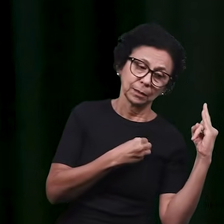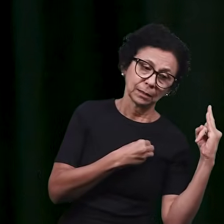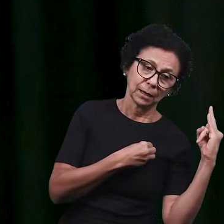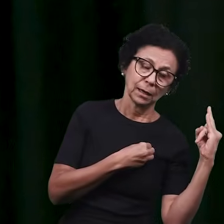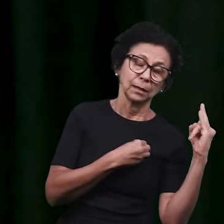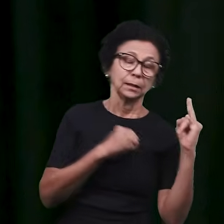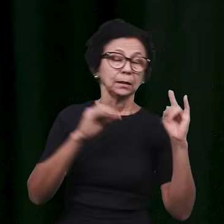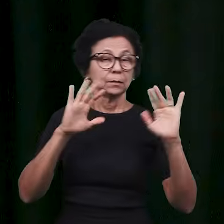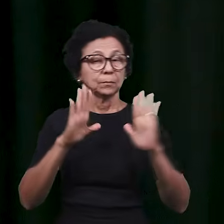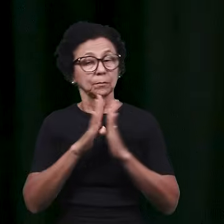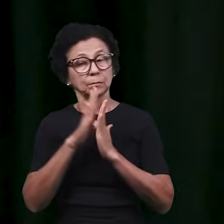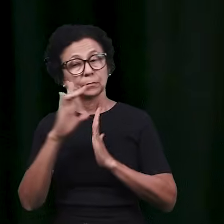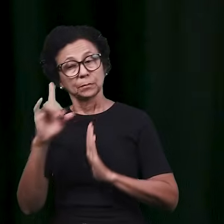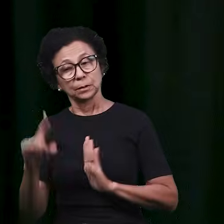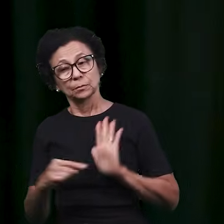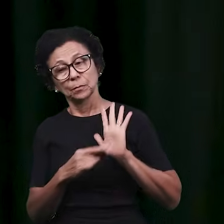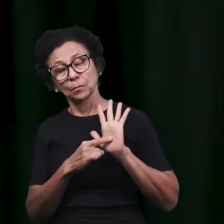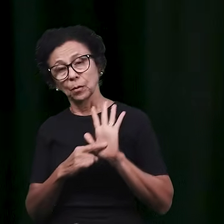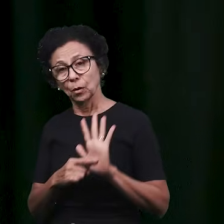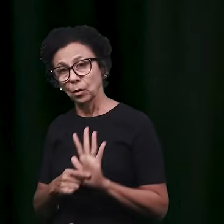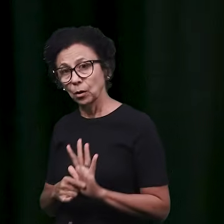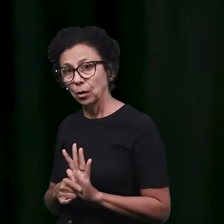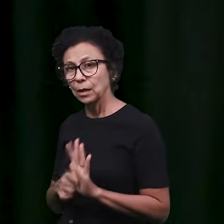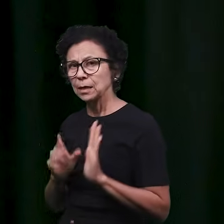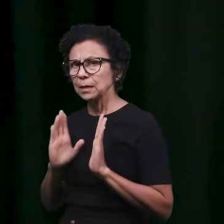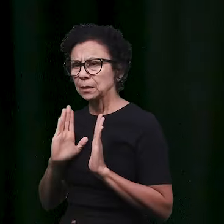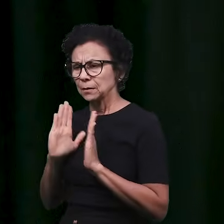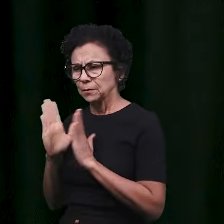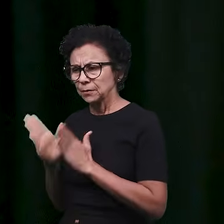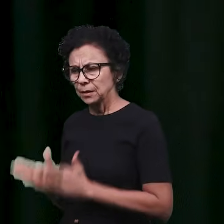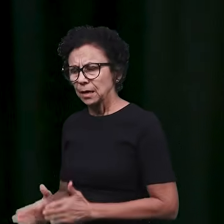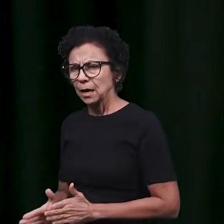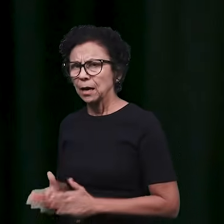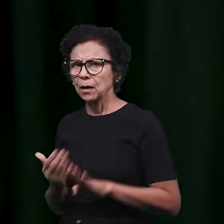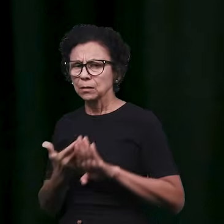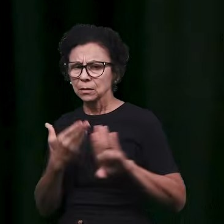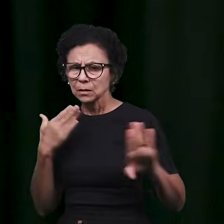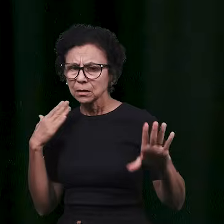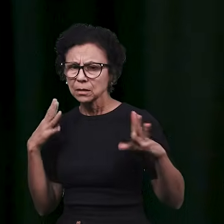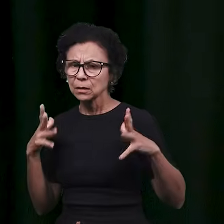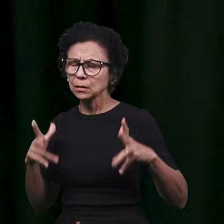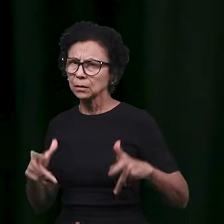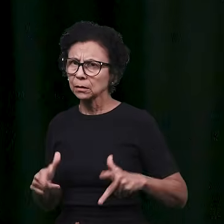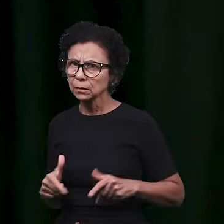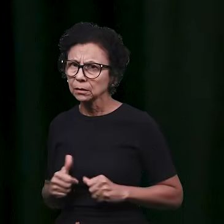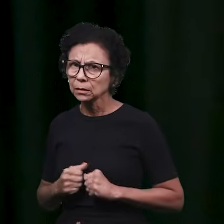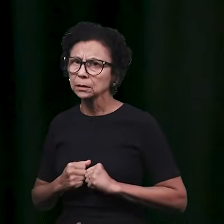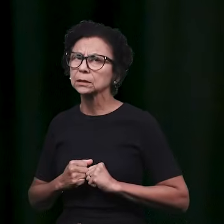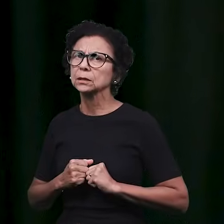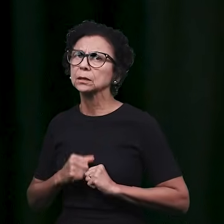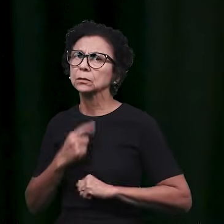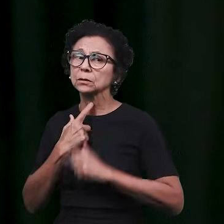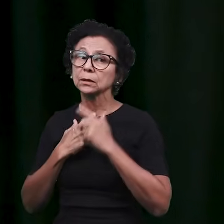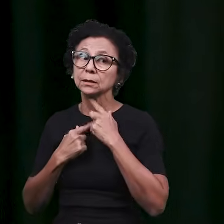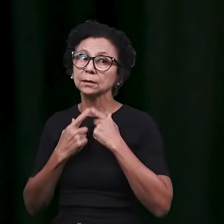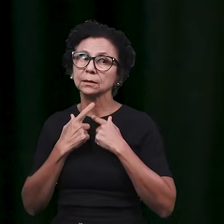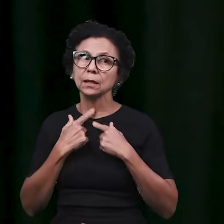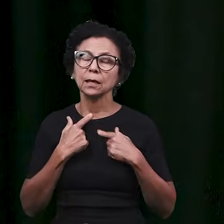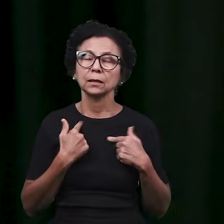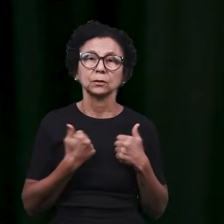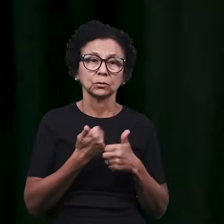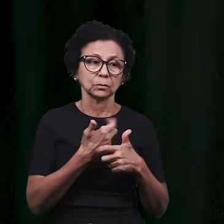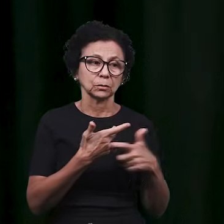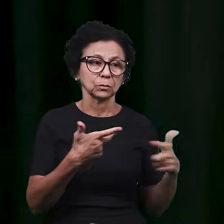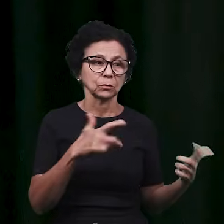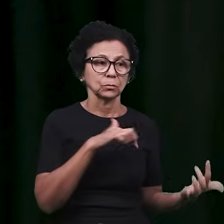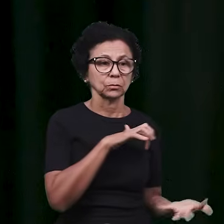em espírito e não cumprireis a concupiscência da carne. A tendência da carne é a concupiscência, são os desejos